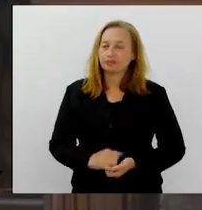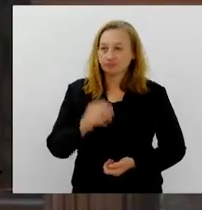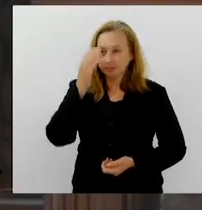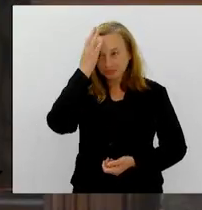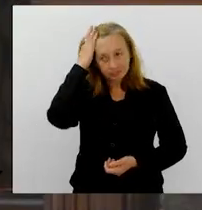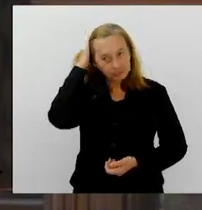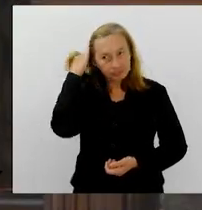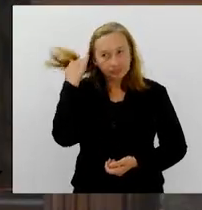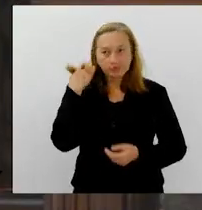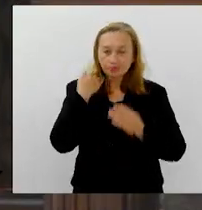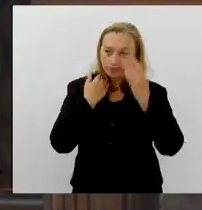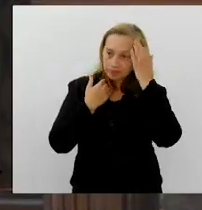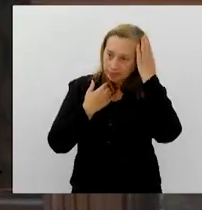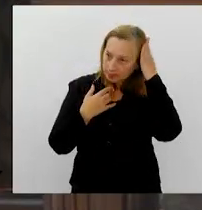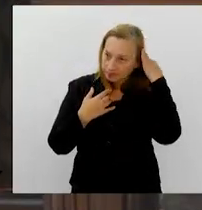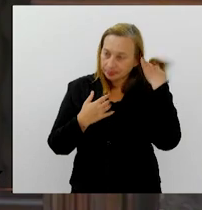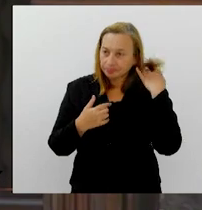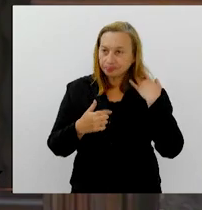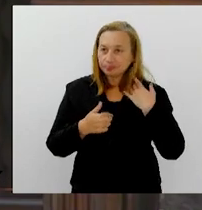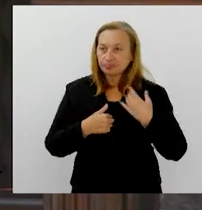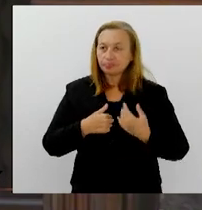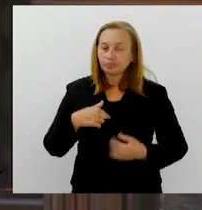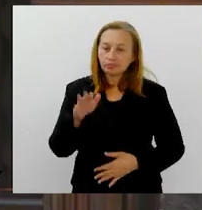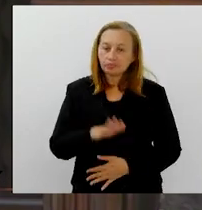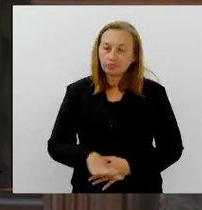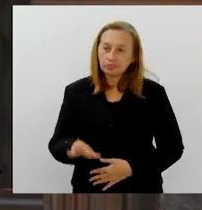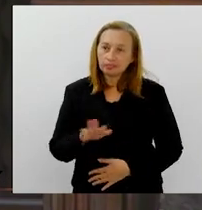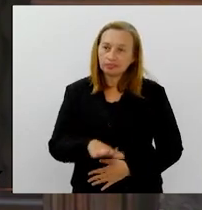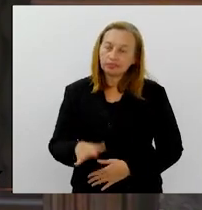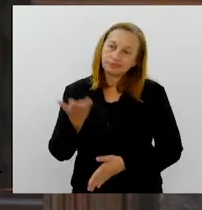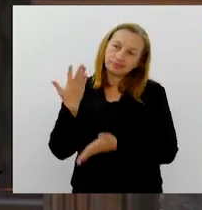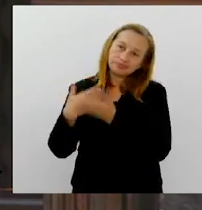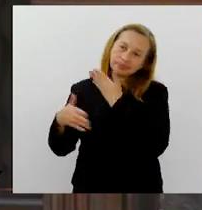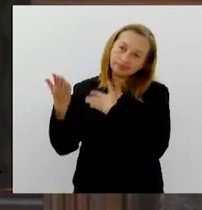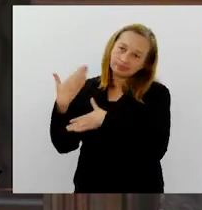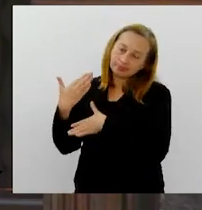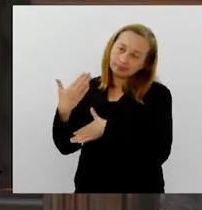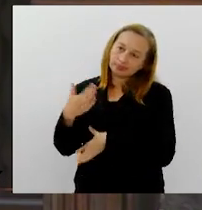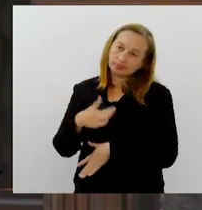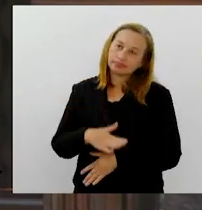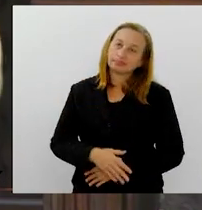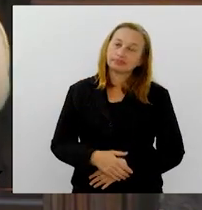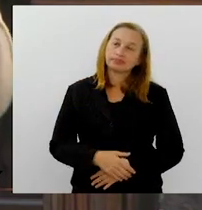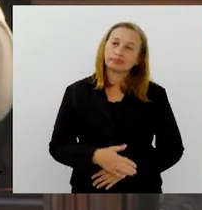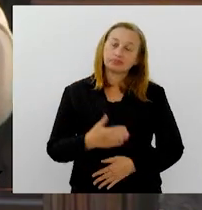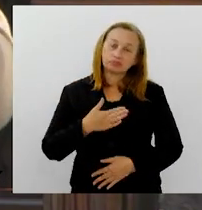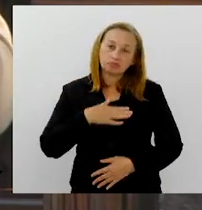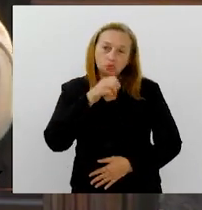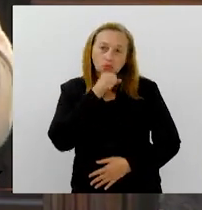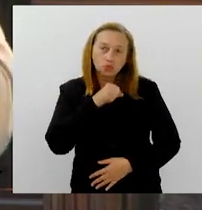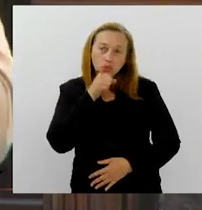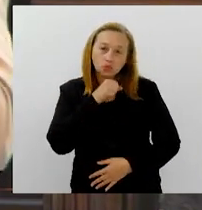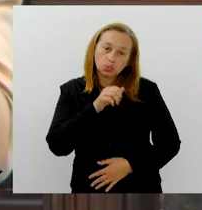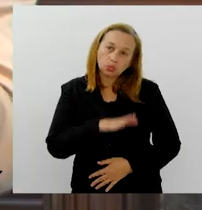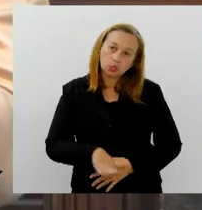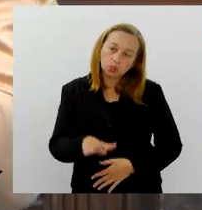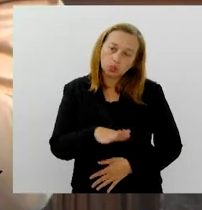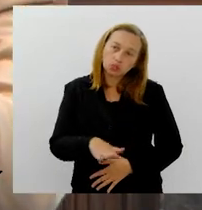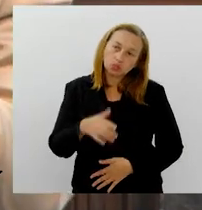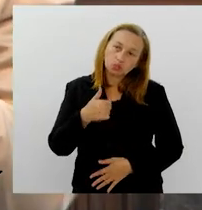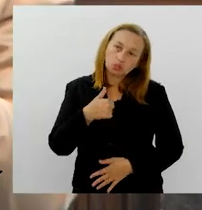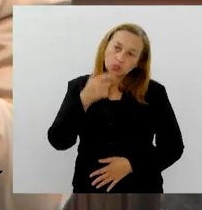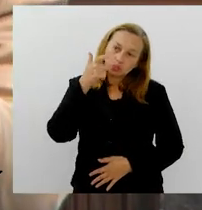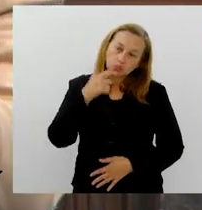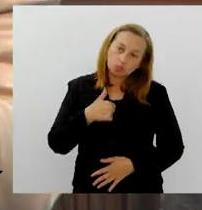Porque eu era criança, como dizia Ney Lopes, o meu avô era criança e hoje eu já sou